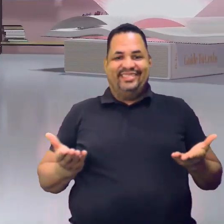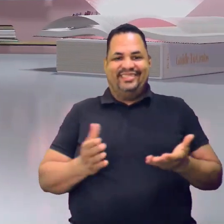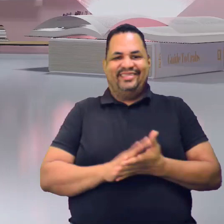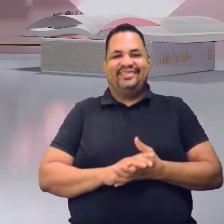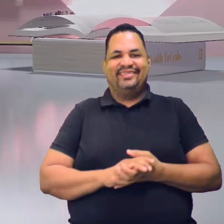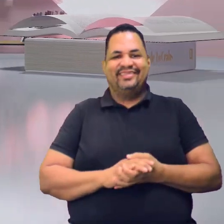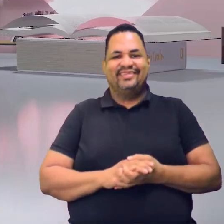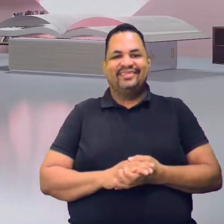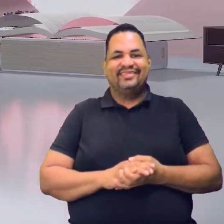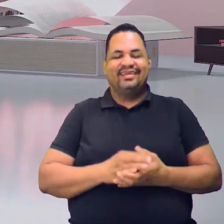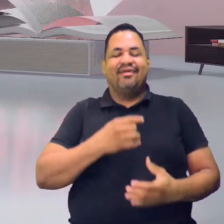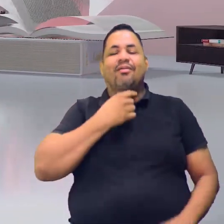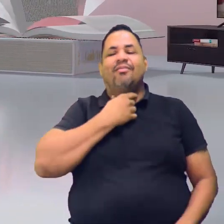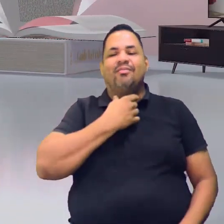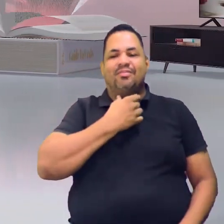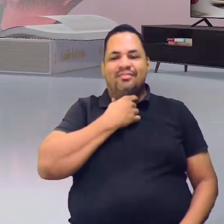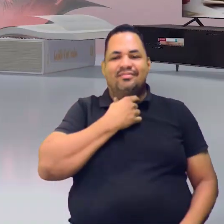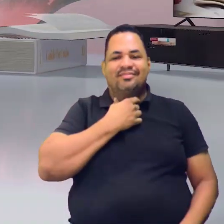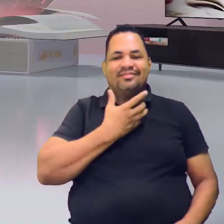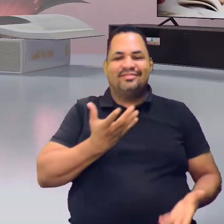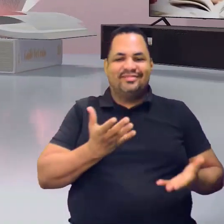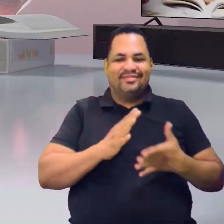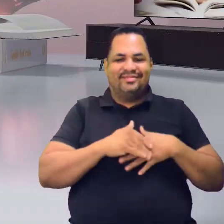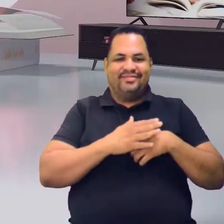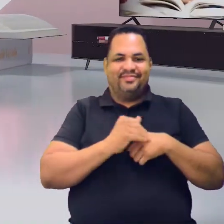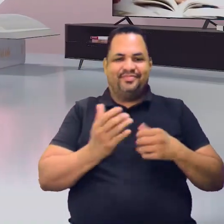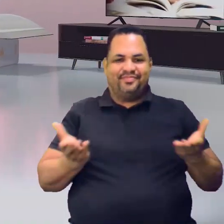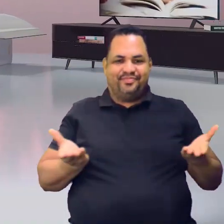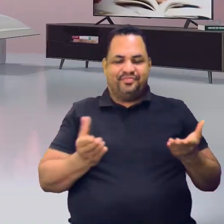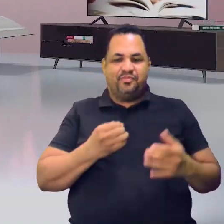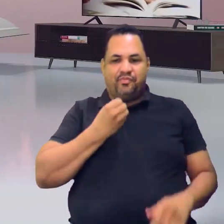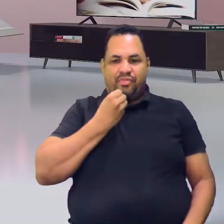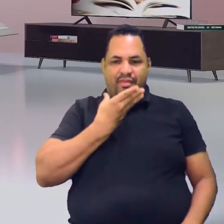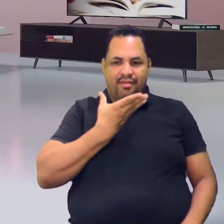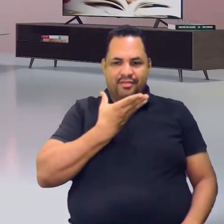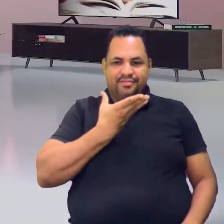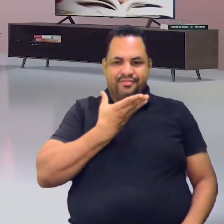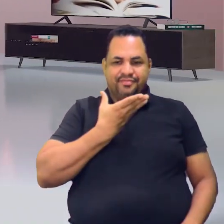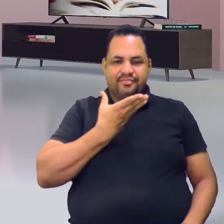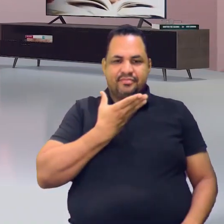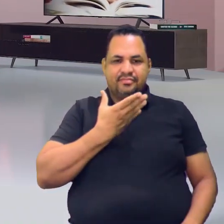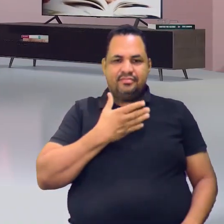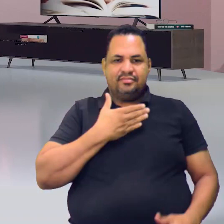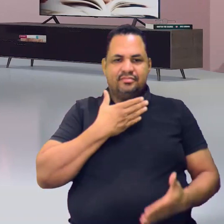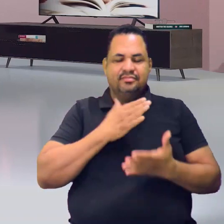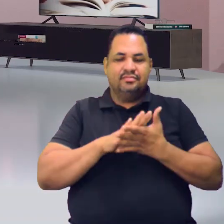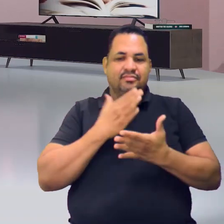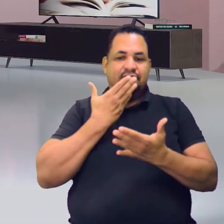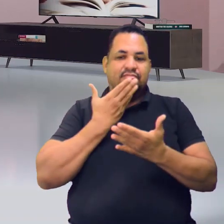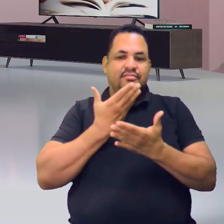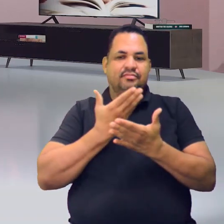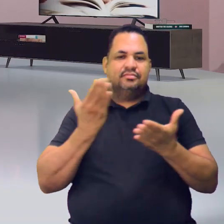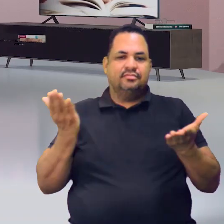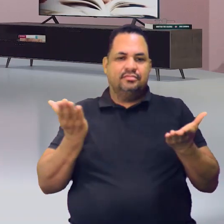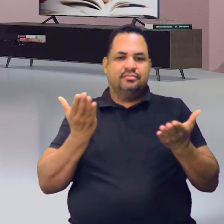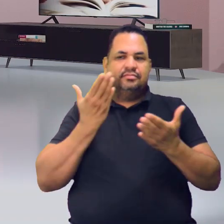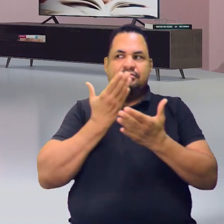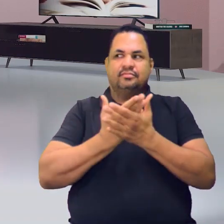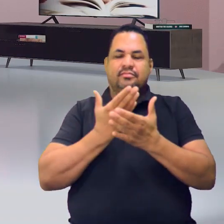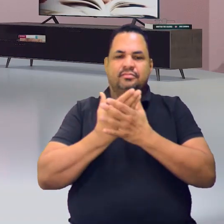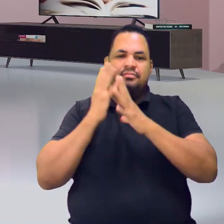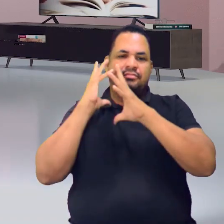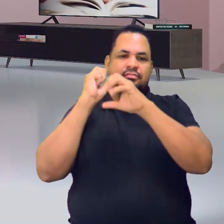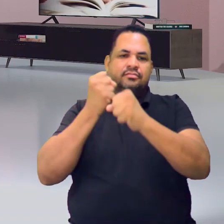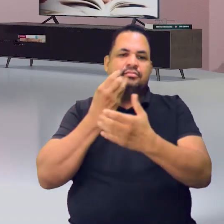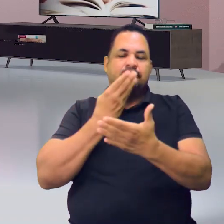geladinha, que eu engasguei, meus queridos. E aí, tudo bem com vocês? Vamos lá para a nossa revisão da